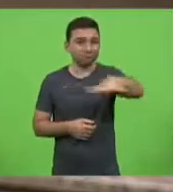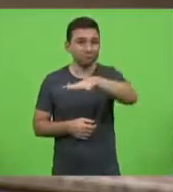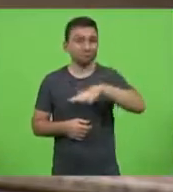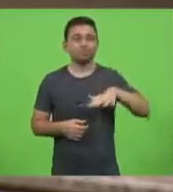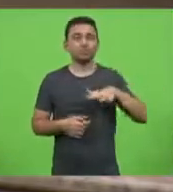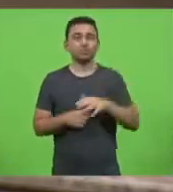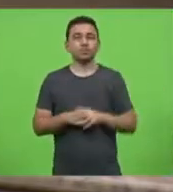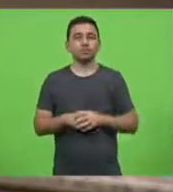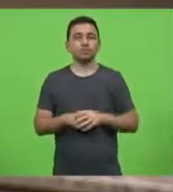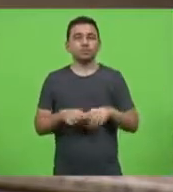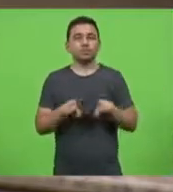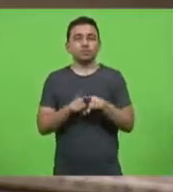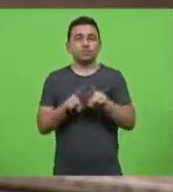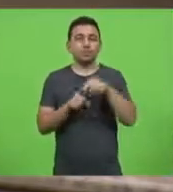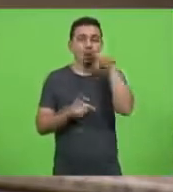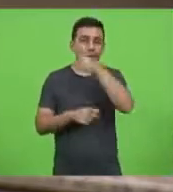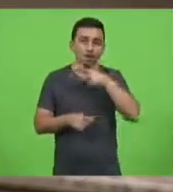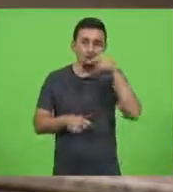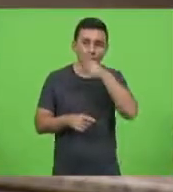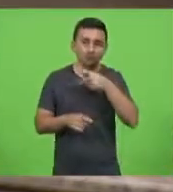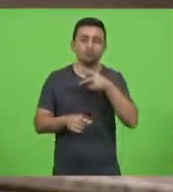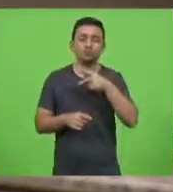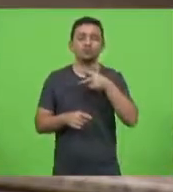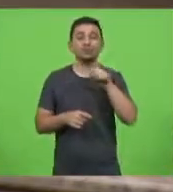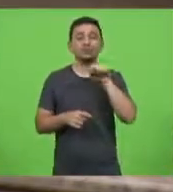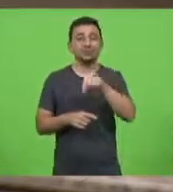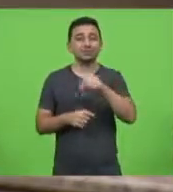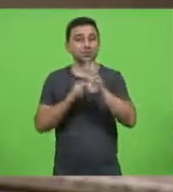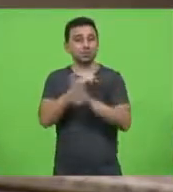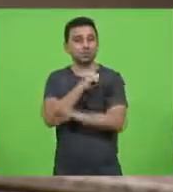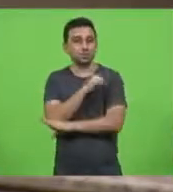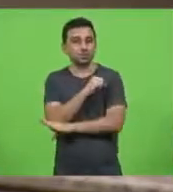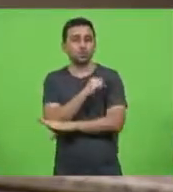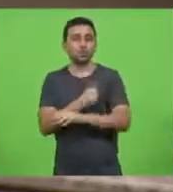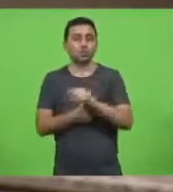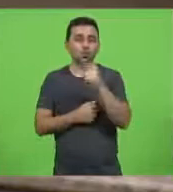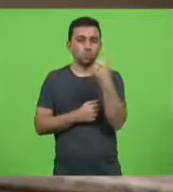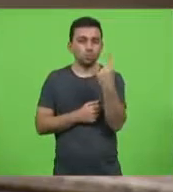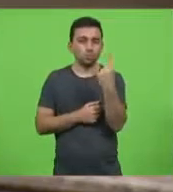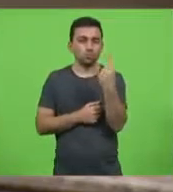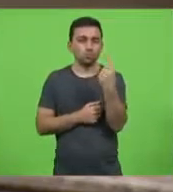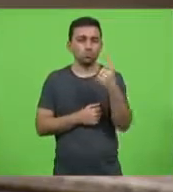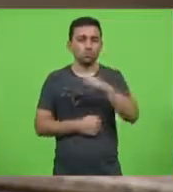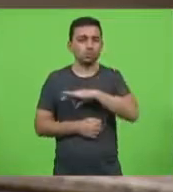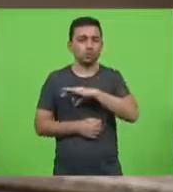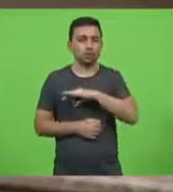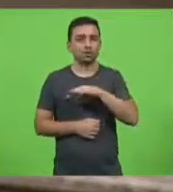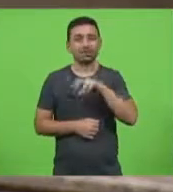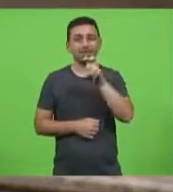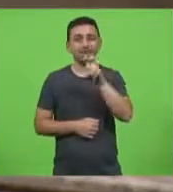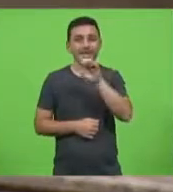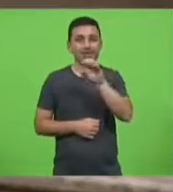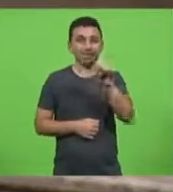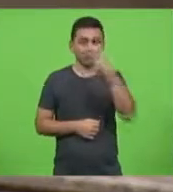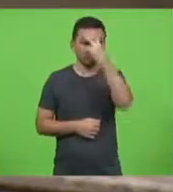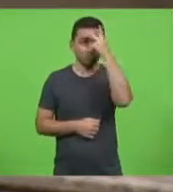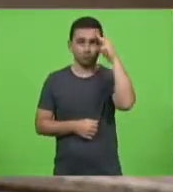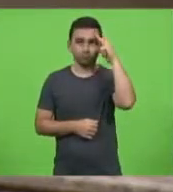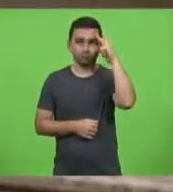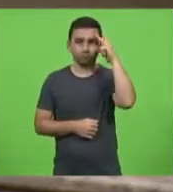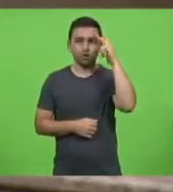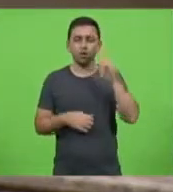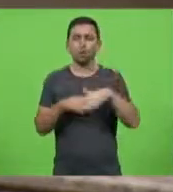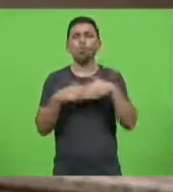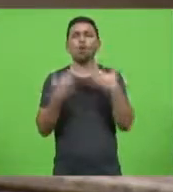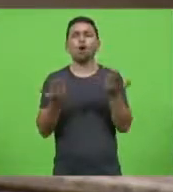um por 800 e Biguaçu tem um por 500. Então, eu não consigo, aí a gente não consegue entender qual é o, né, qual é o